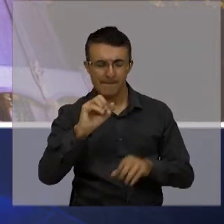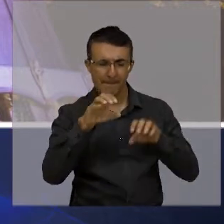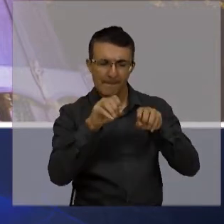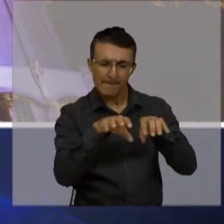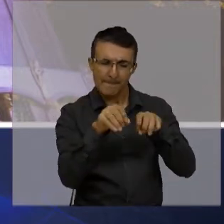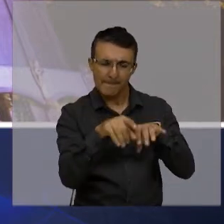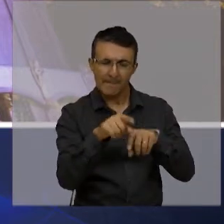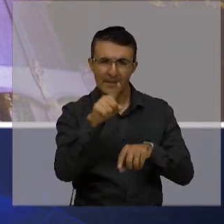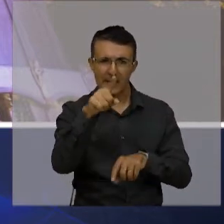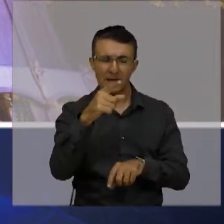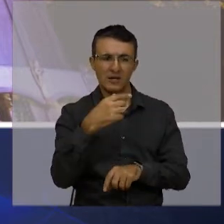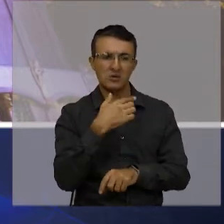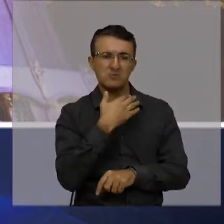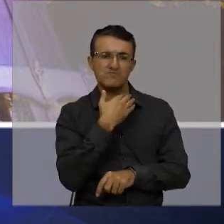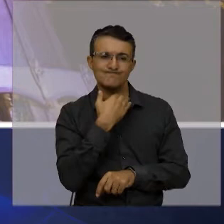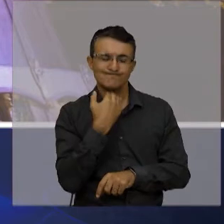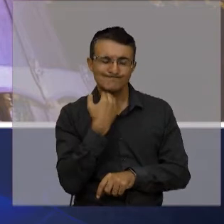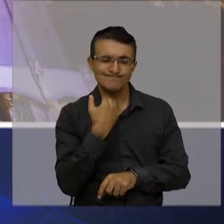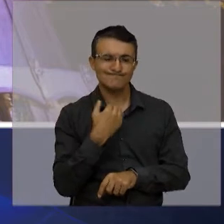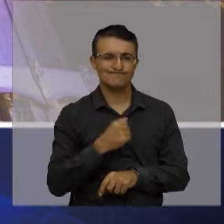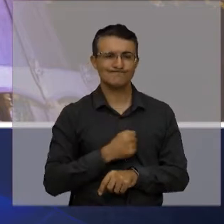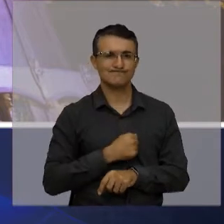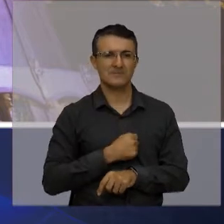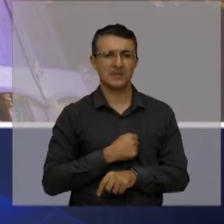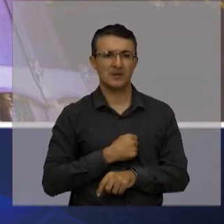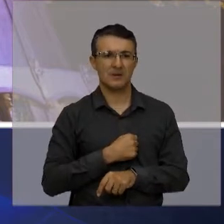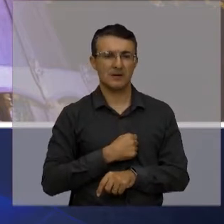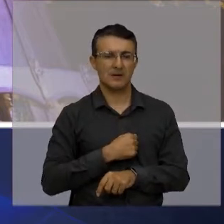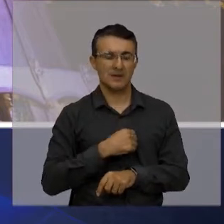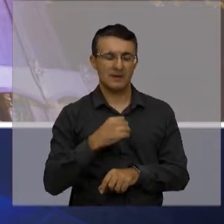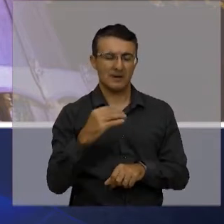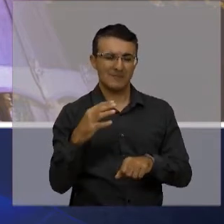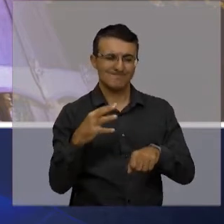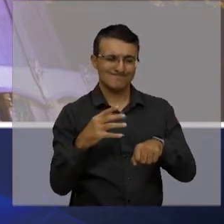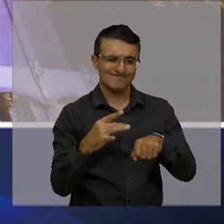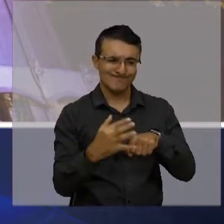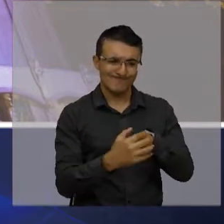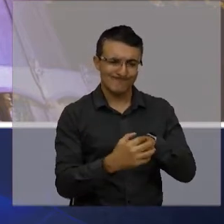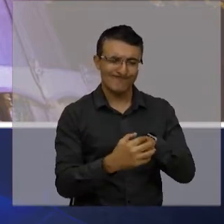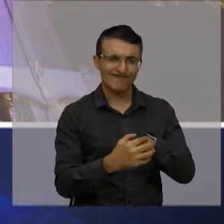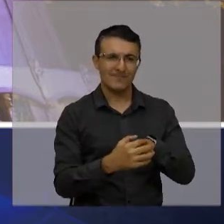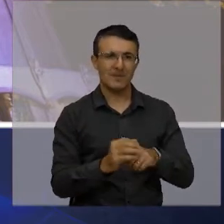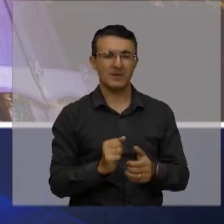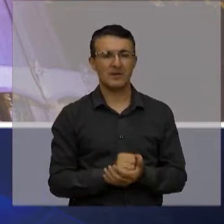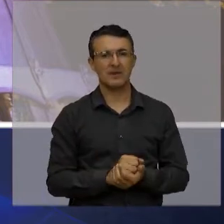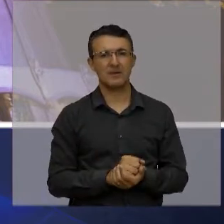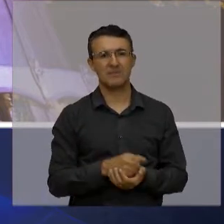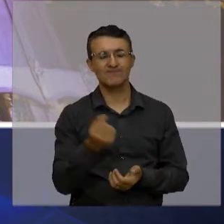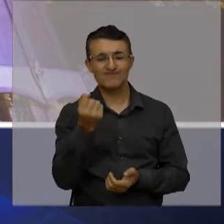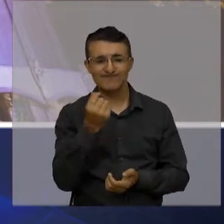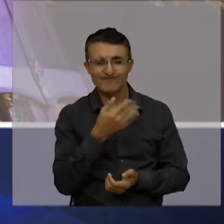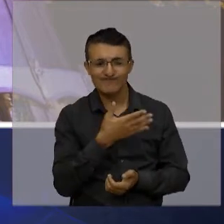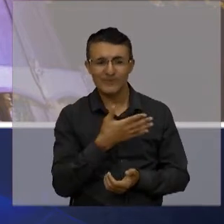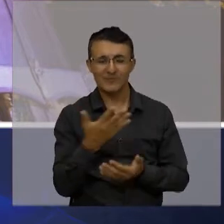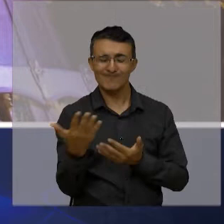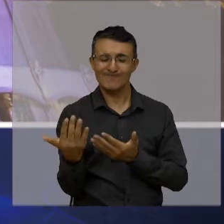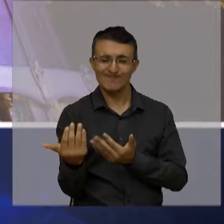novo, que desempenhou um trabalho assim grandioso